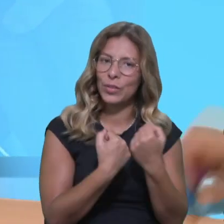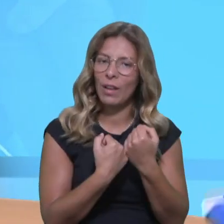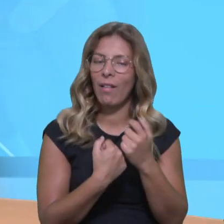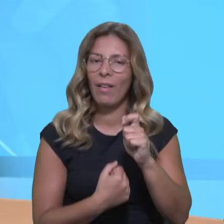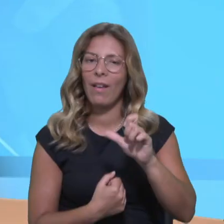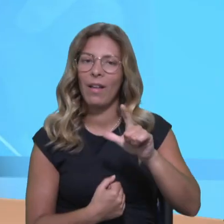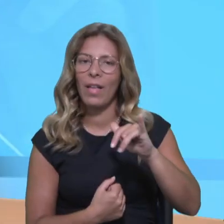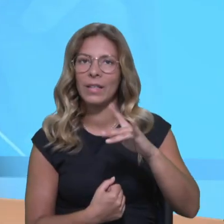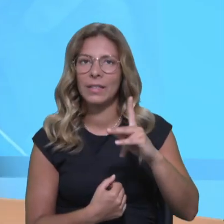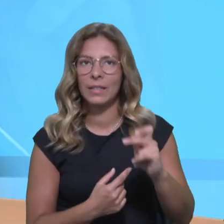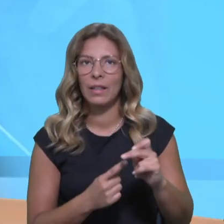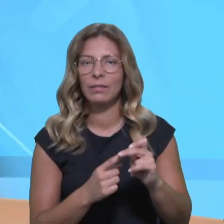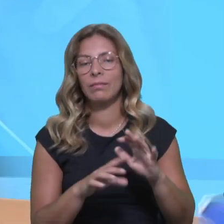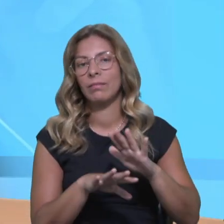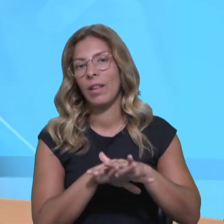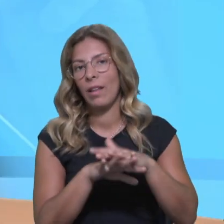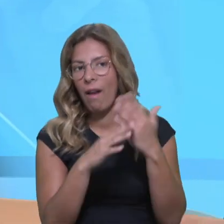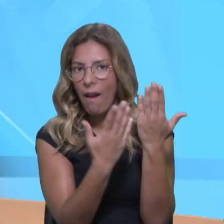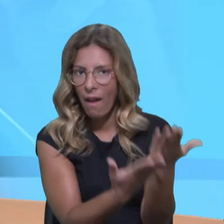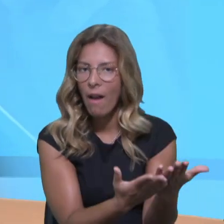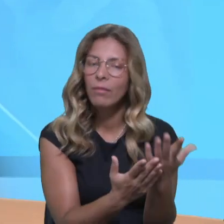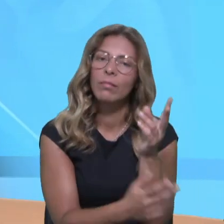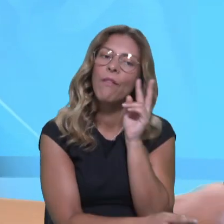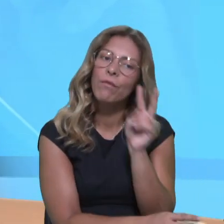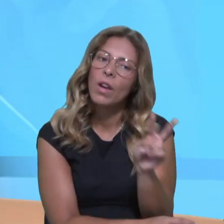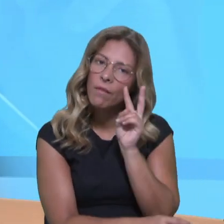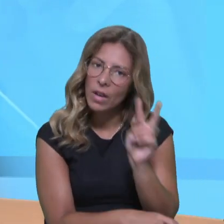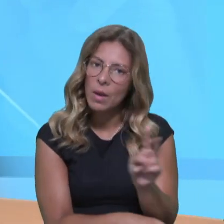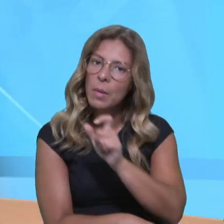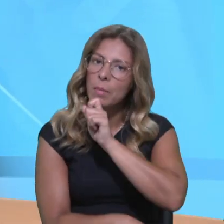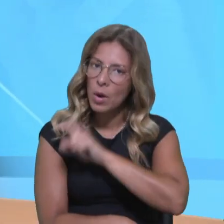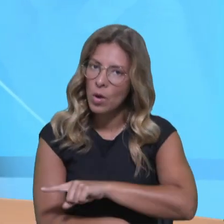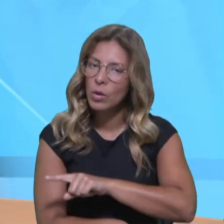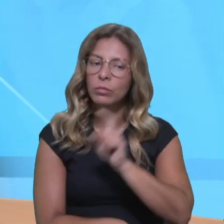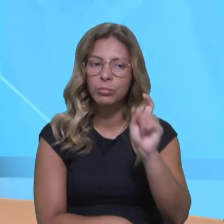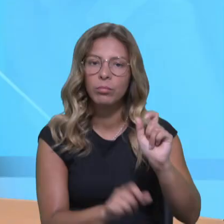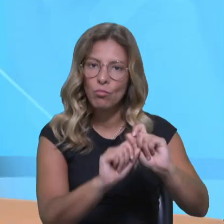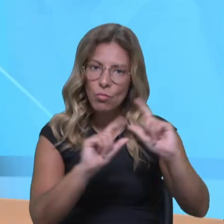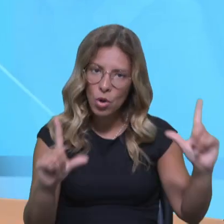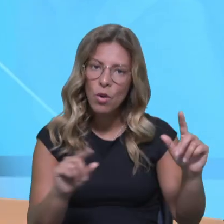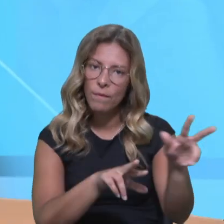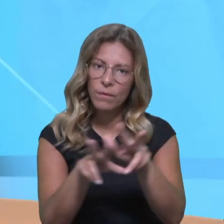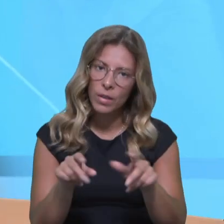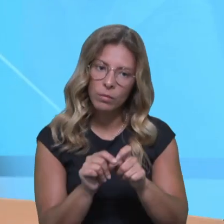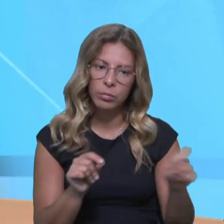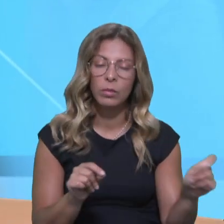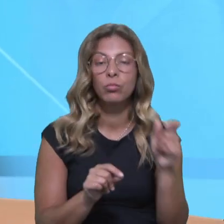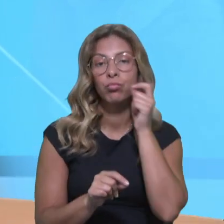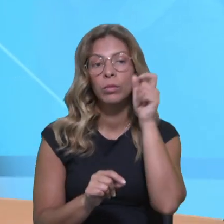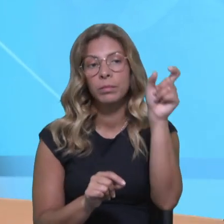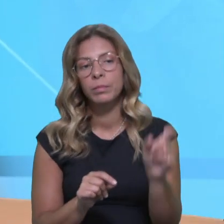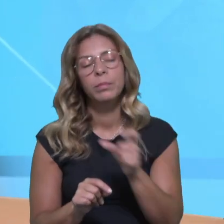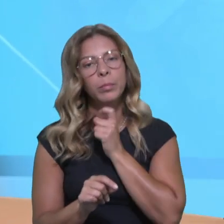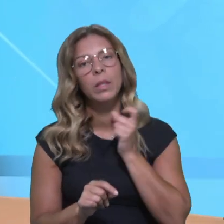ou já está disponível nas redes sociais da Agência Eclésia, pode consultar aí, de facto, o tópico da esperança a partir do olhar do Padre João Lourenço. E